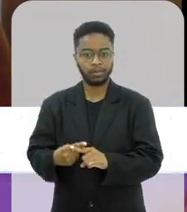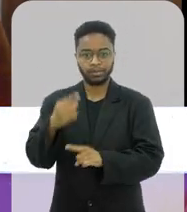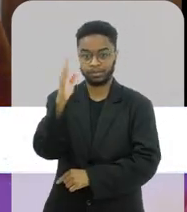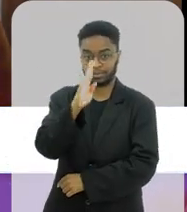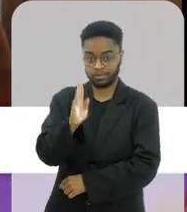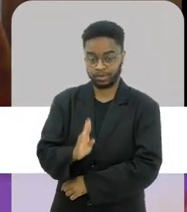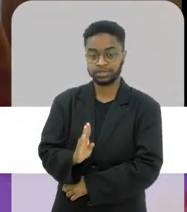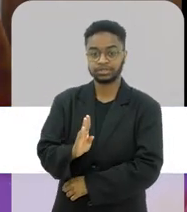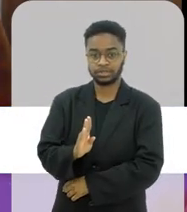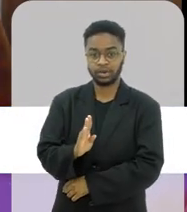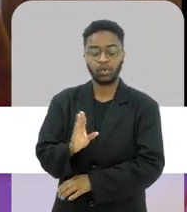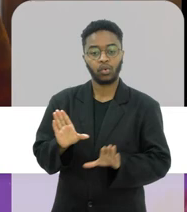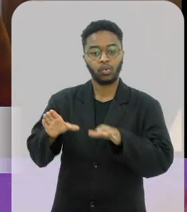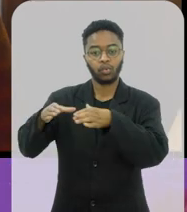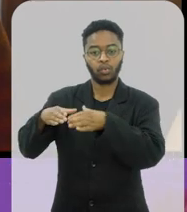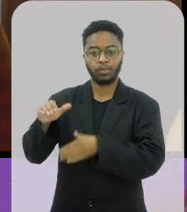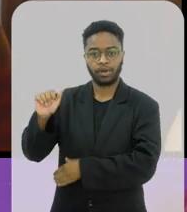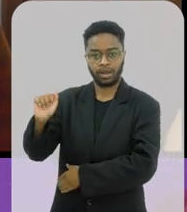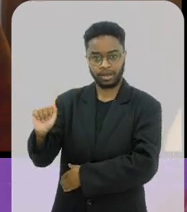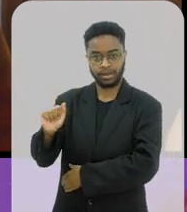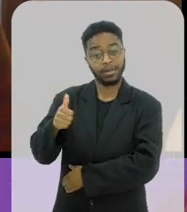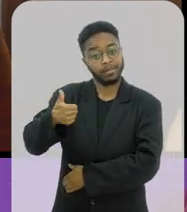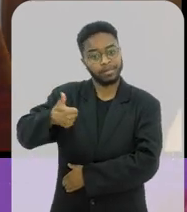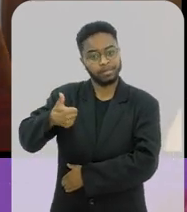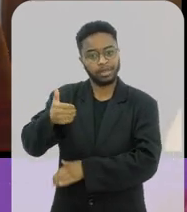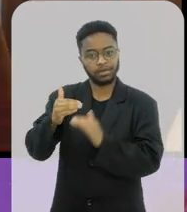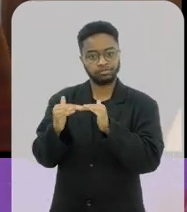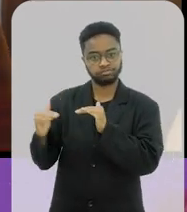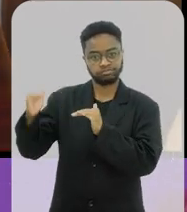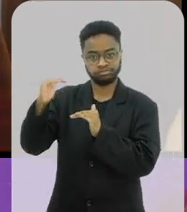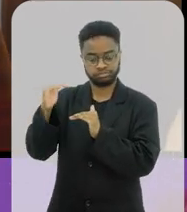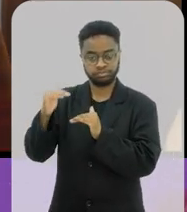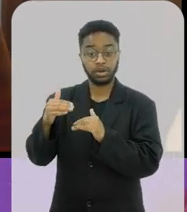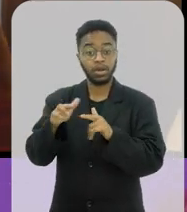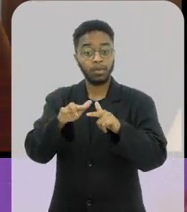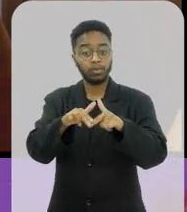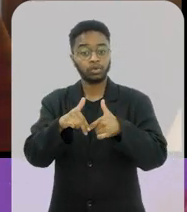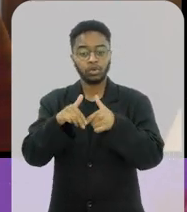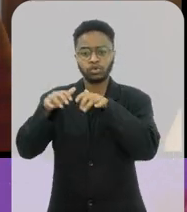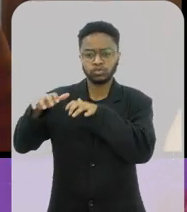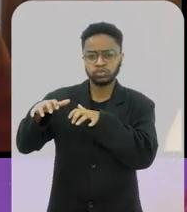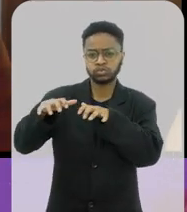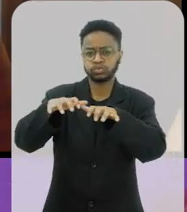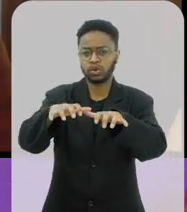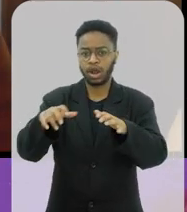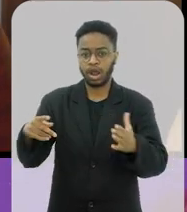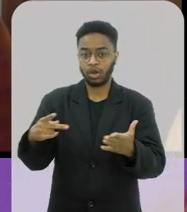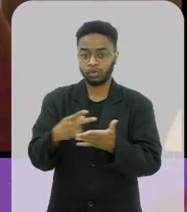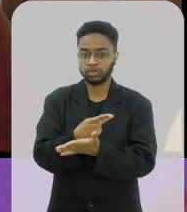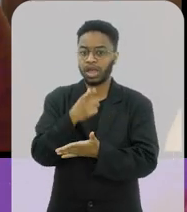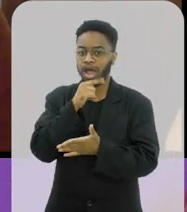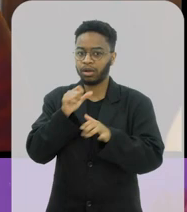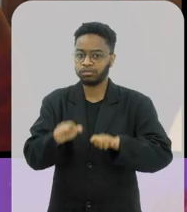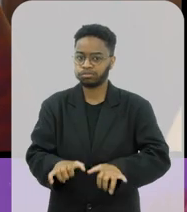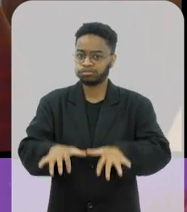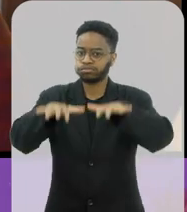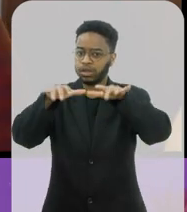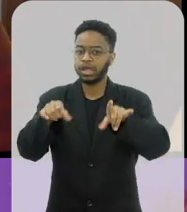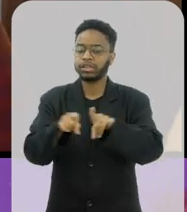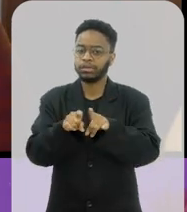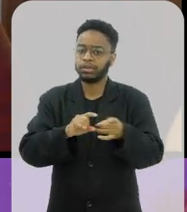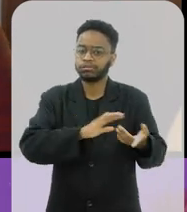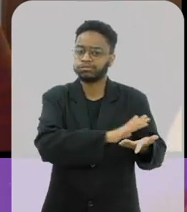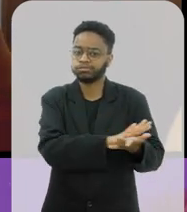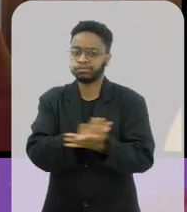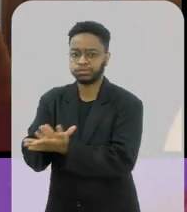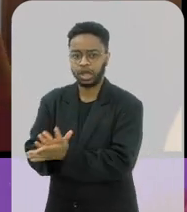Campeonato Brasileiro na Série A, a primeira divisão. Devido às chuvas, à enchente, à